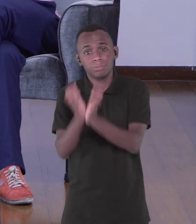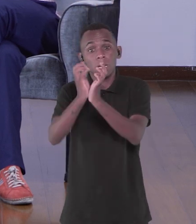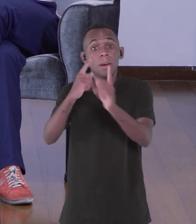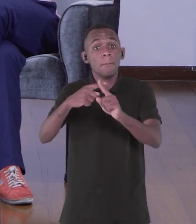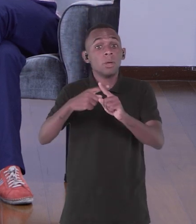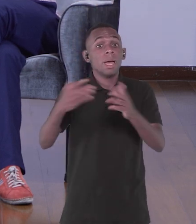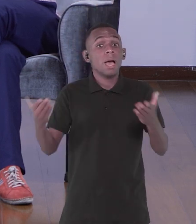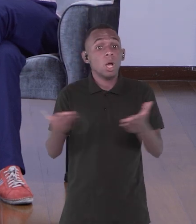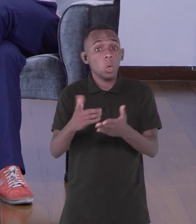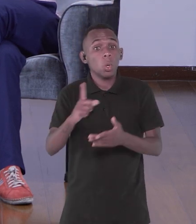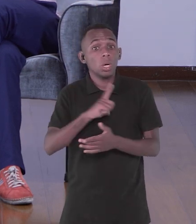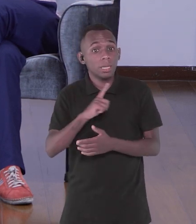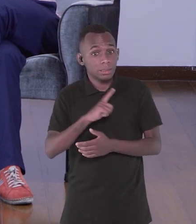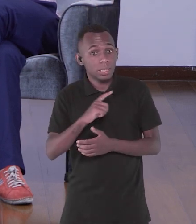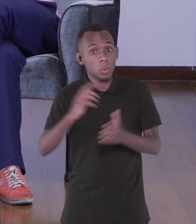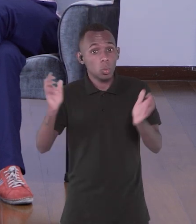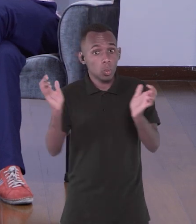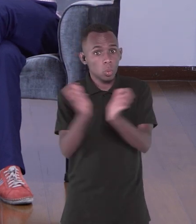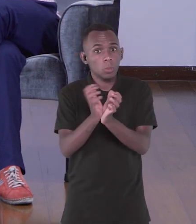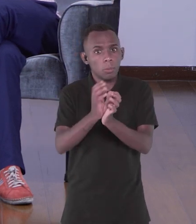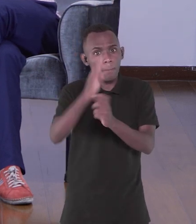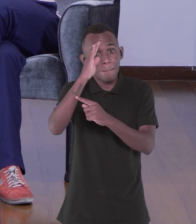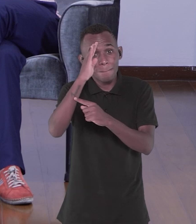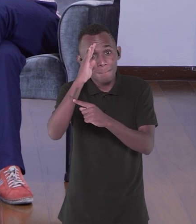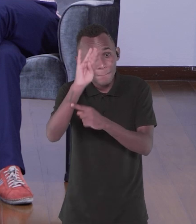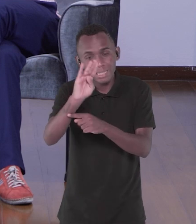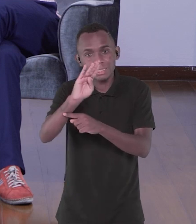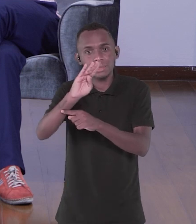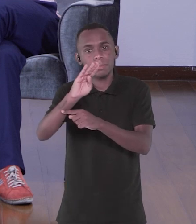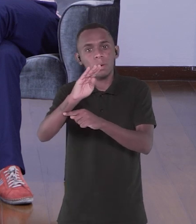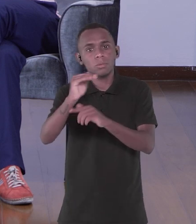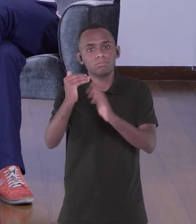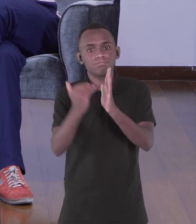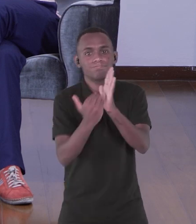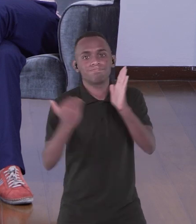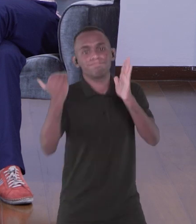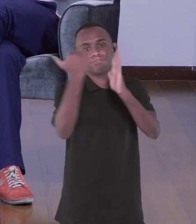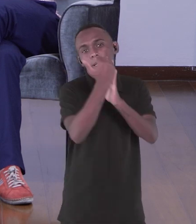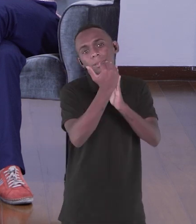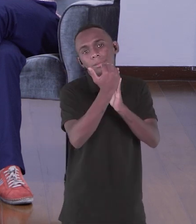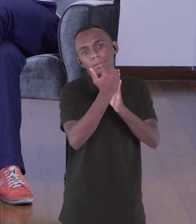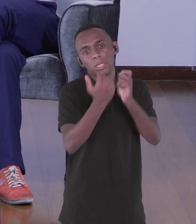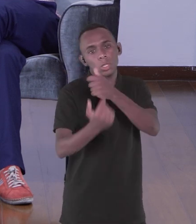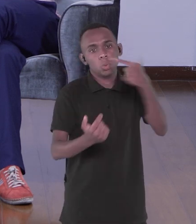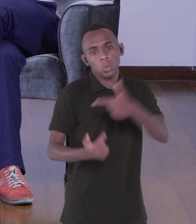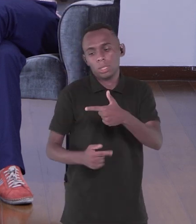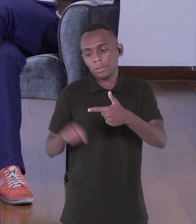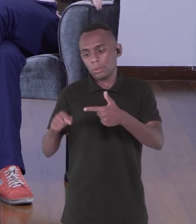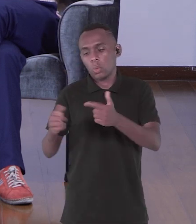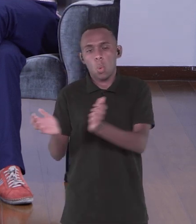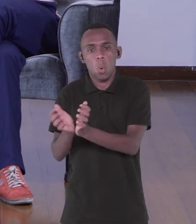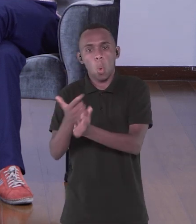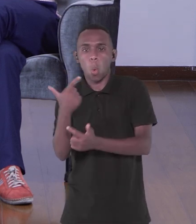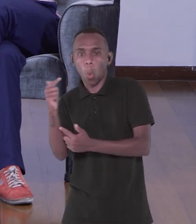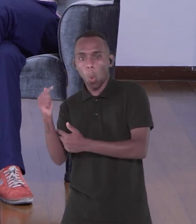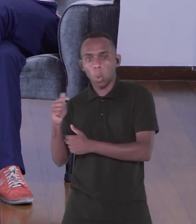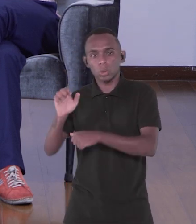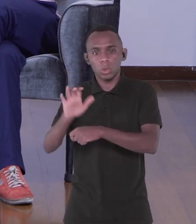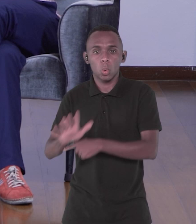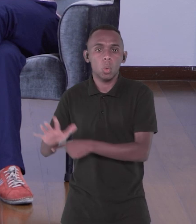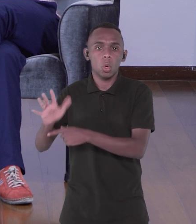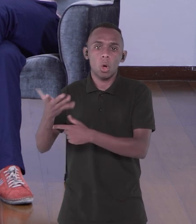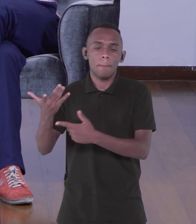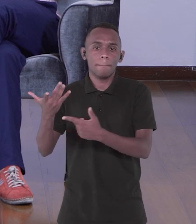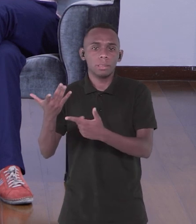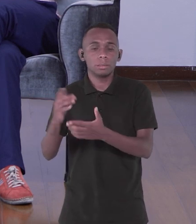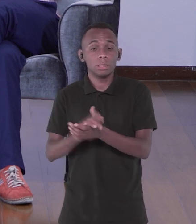elite cada vez mais descolada do restante dos clubes europeus. Por que eu estou colocando isso? Porque você